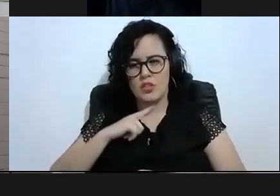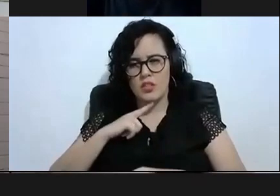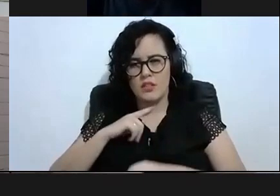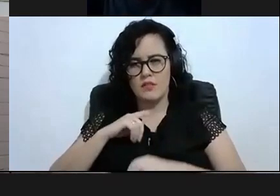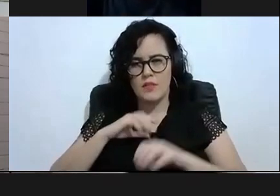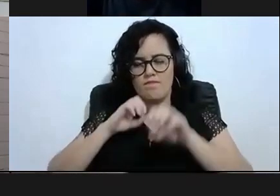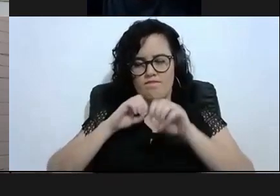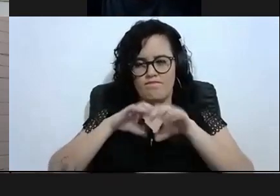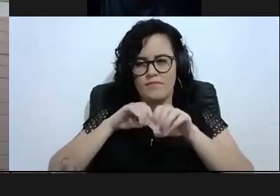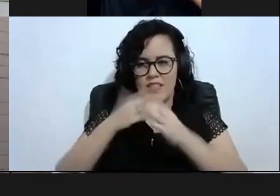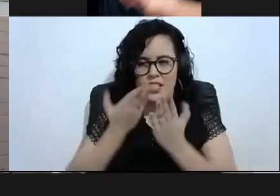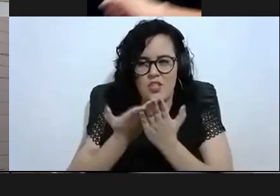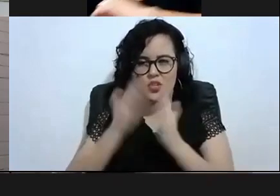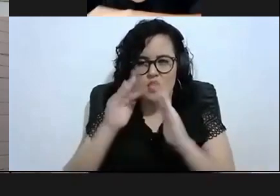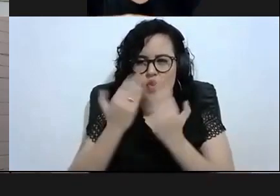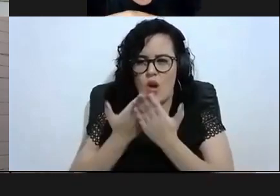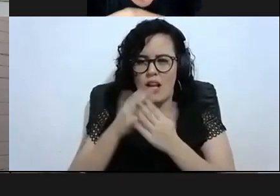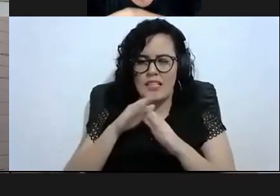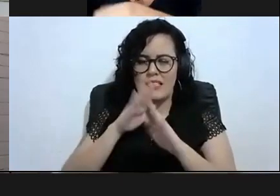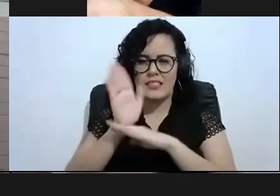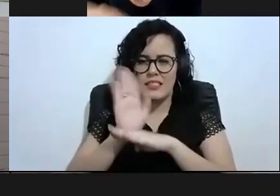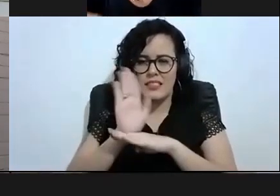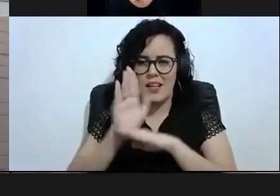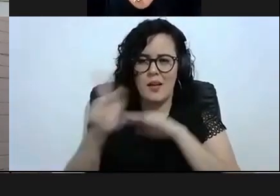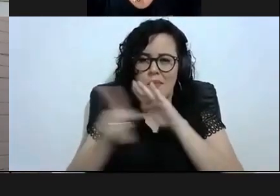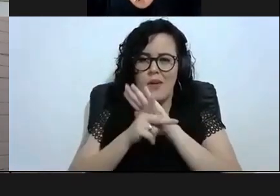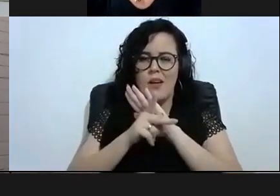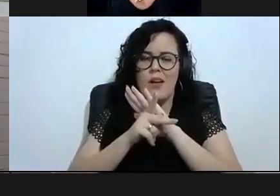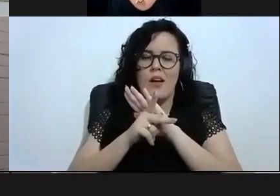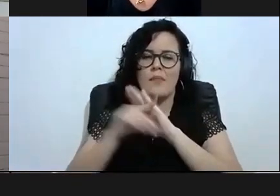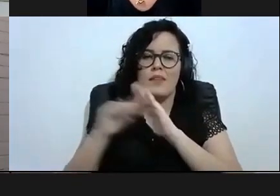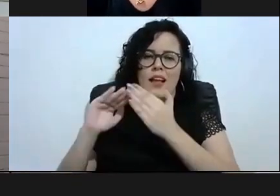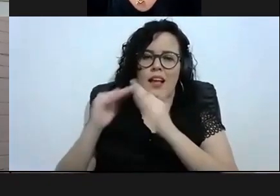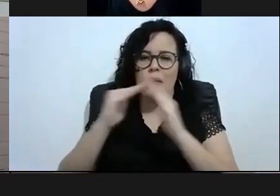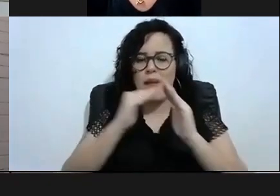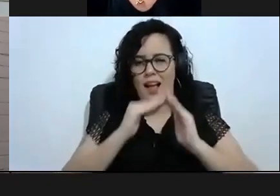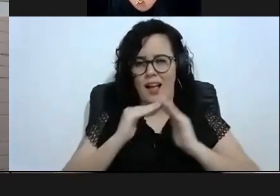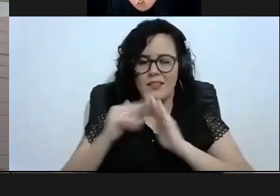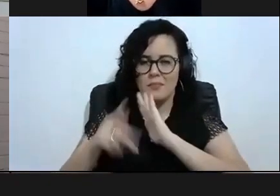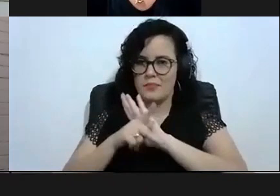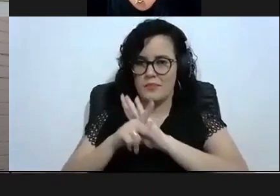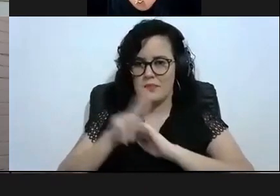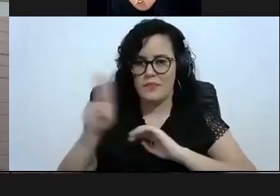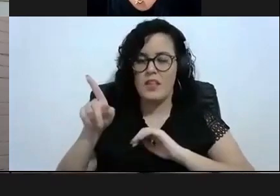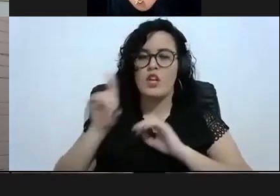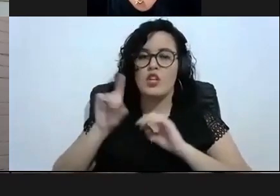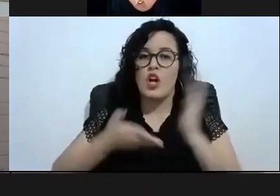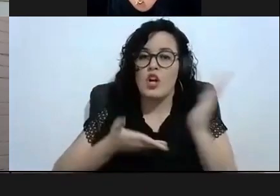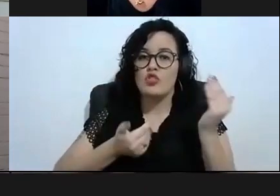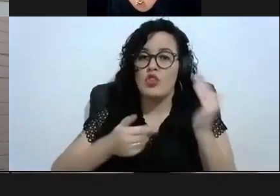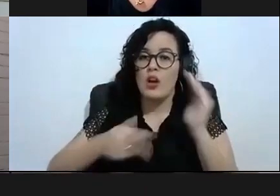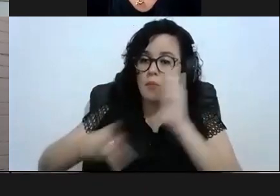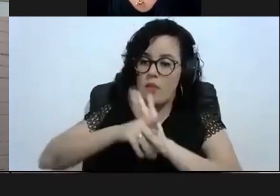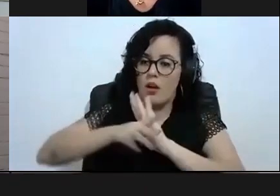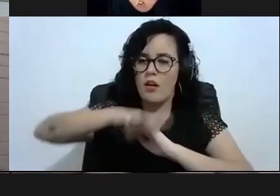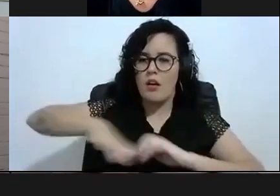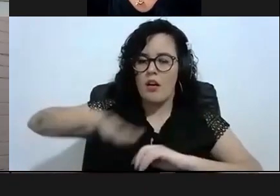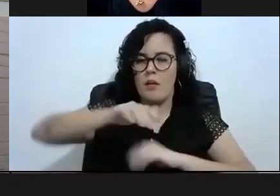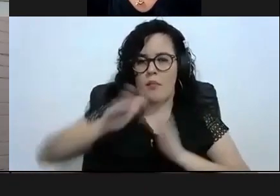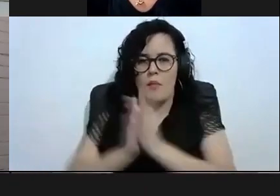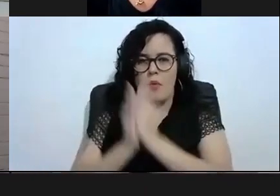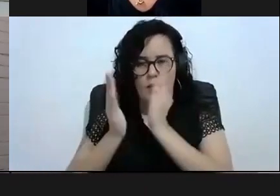cinema chamado Na Quebrada, e ele era só de jovens periféricos, e ele